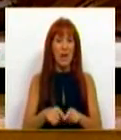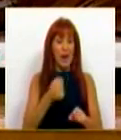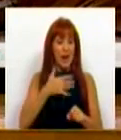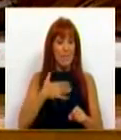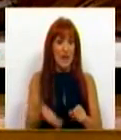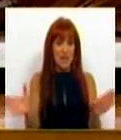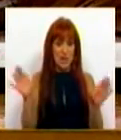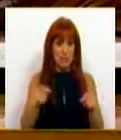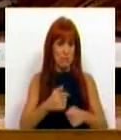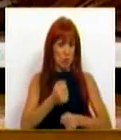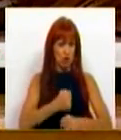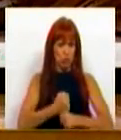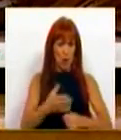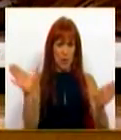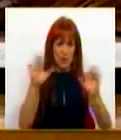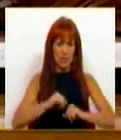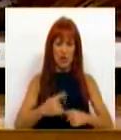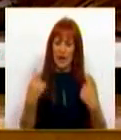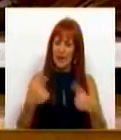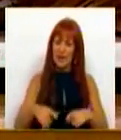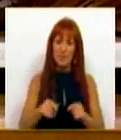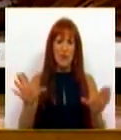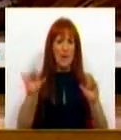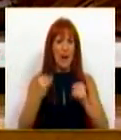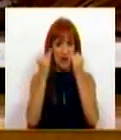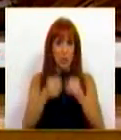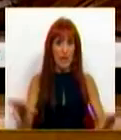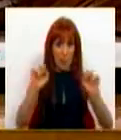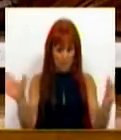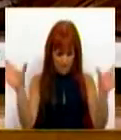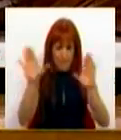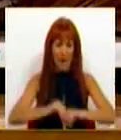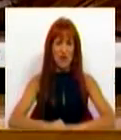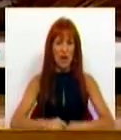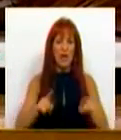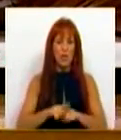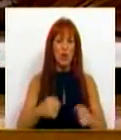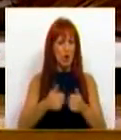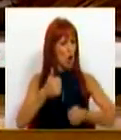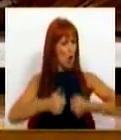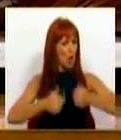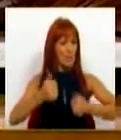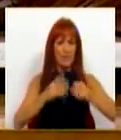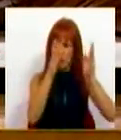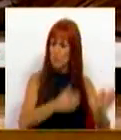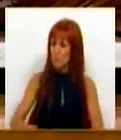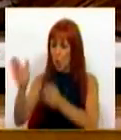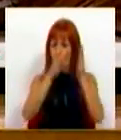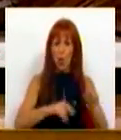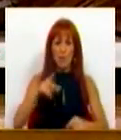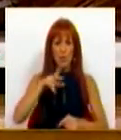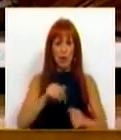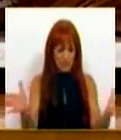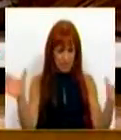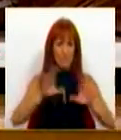empresas mais sólidas, termos mais inovação, termos competitividade na produção